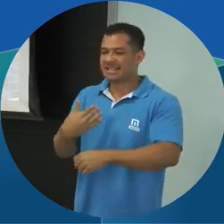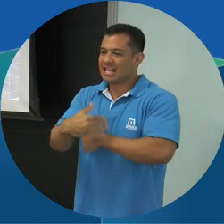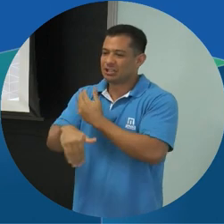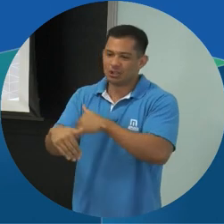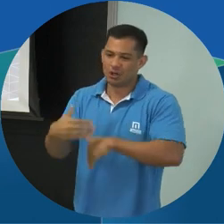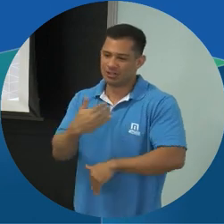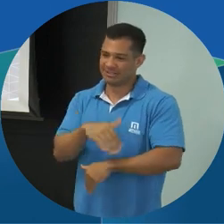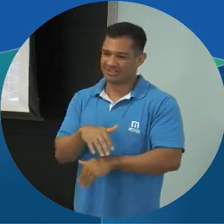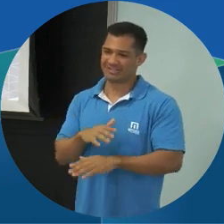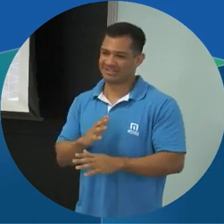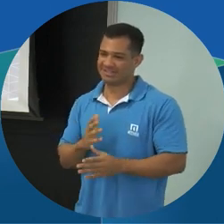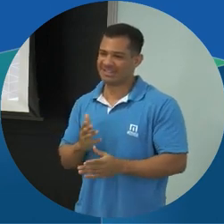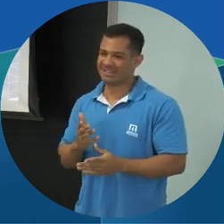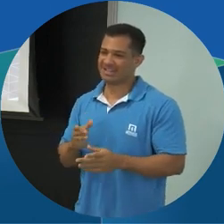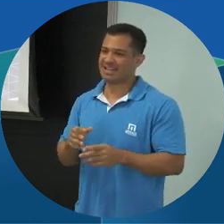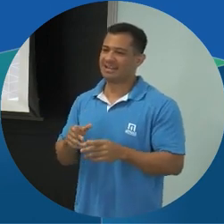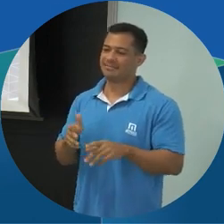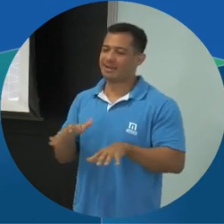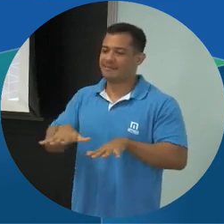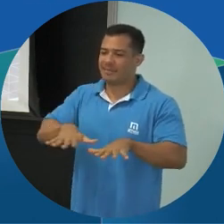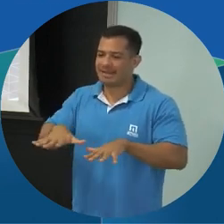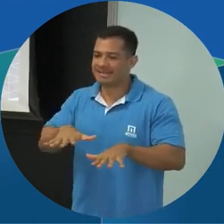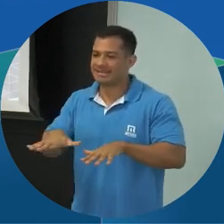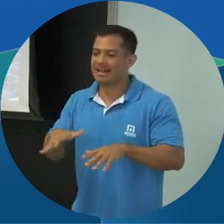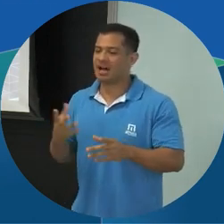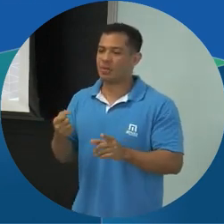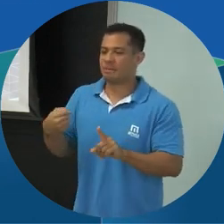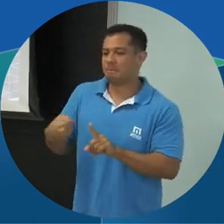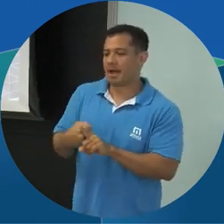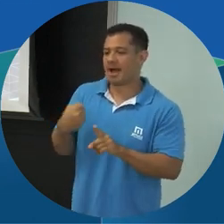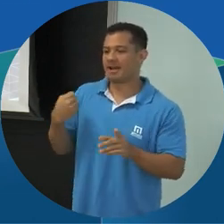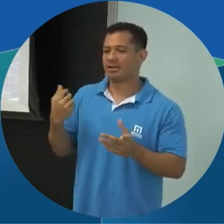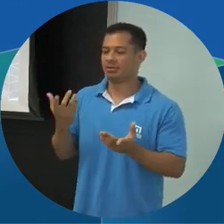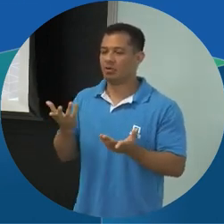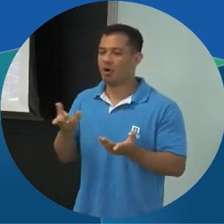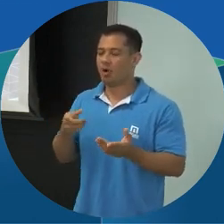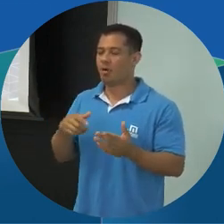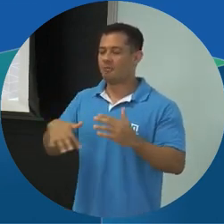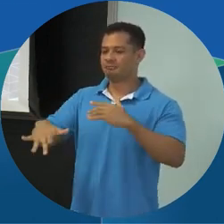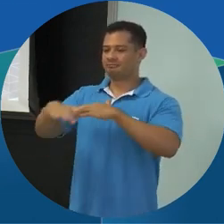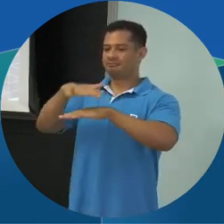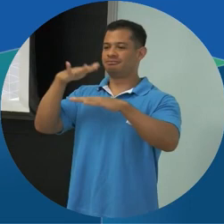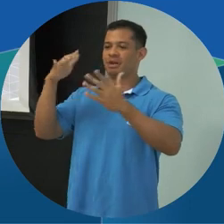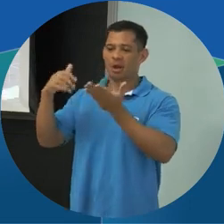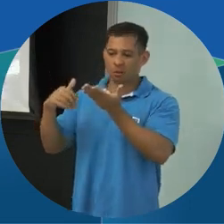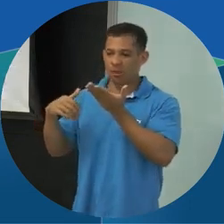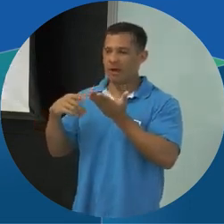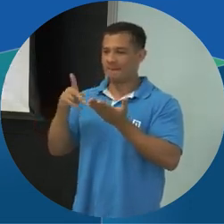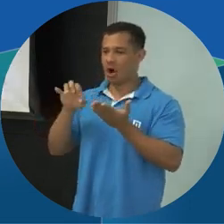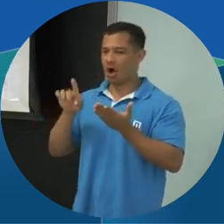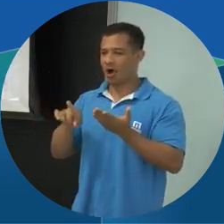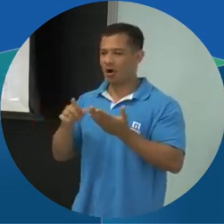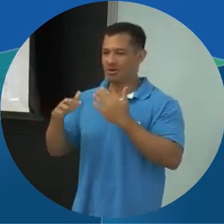por trabalho, por vibrações, por impacto, produção de poeira, né, como a gente falou, tá?